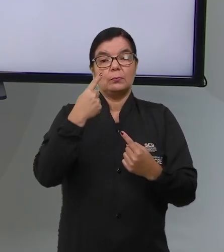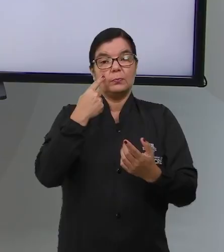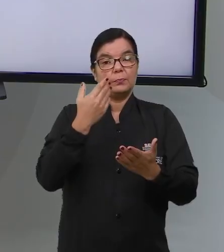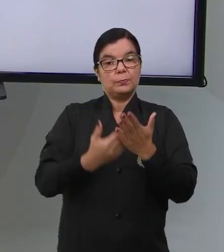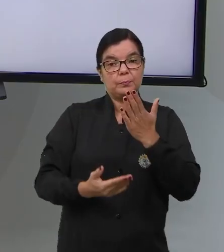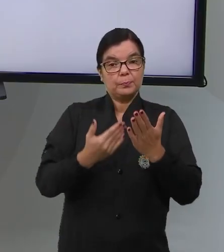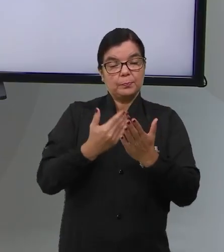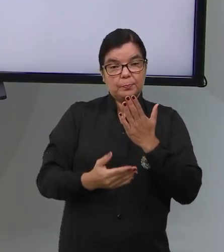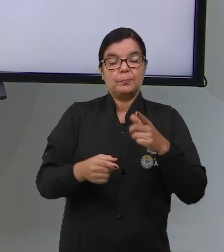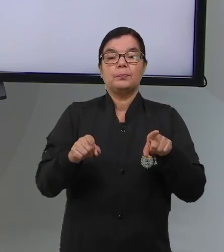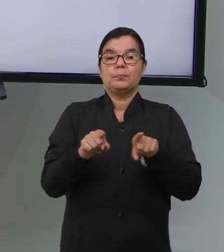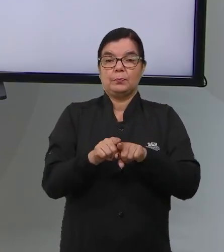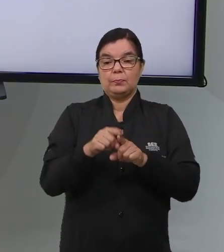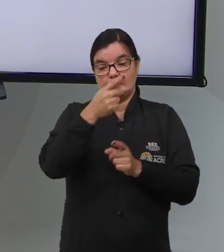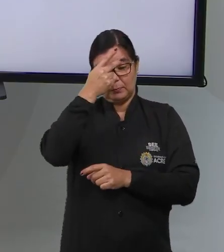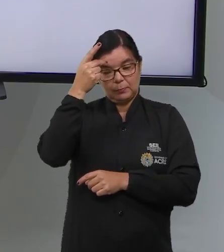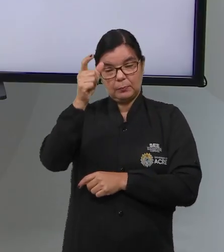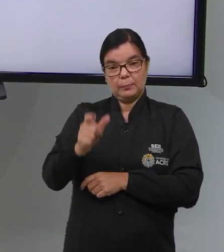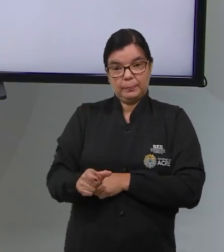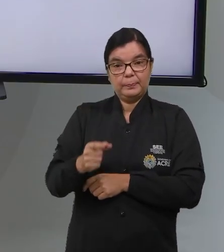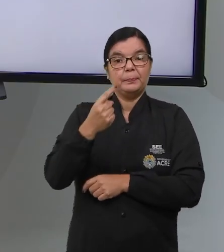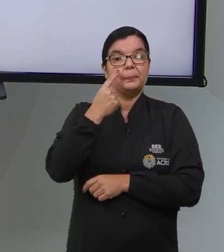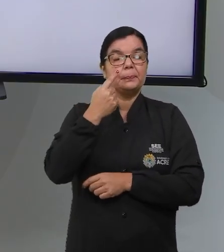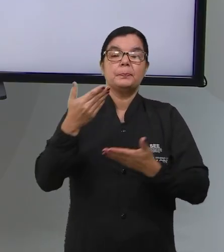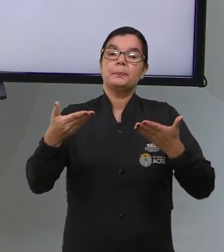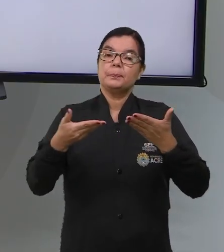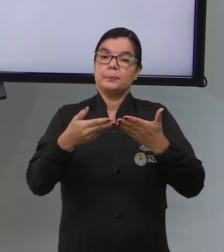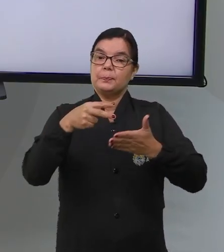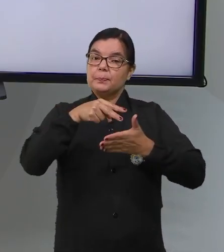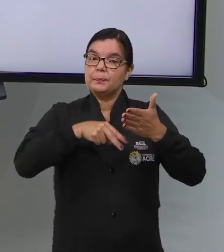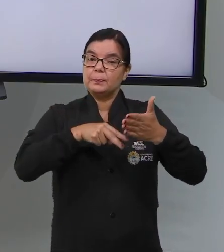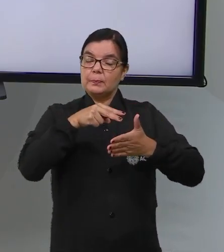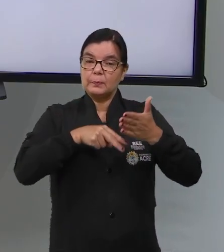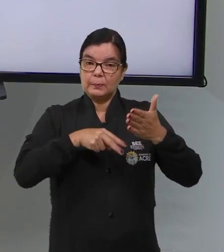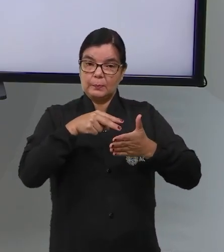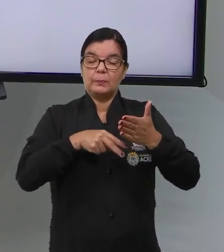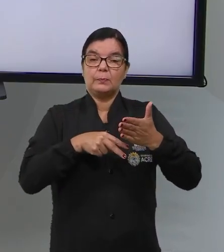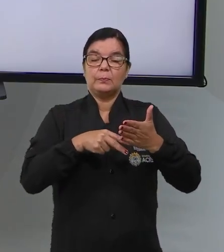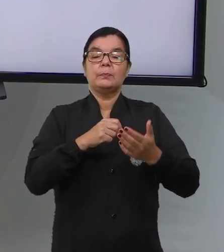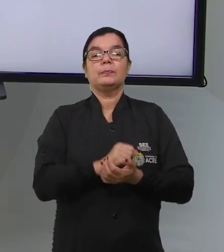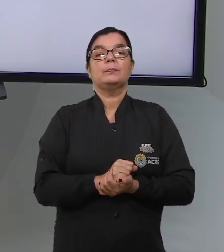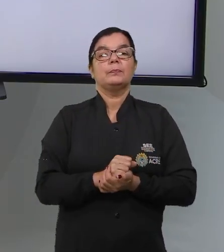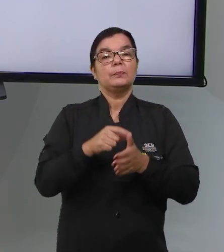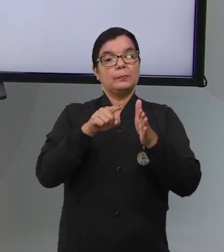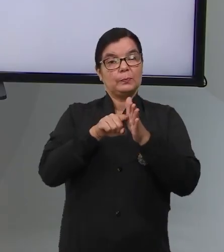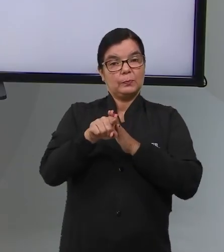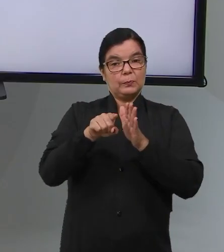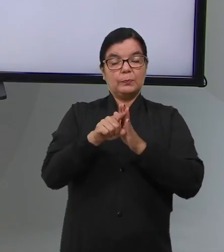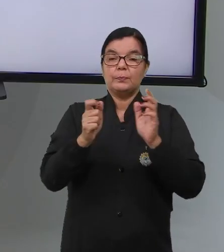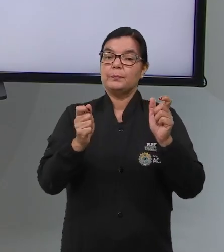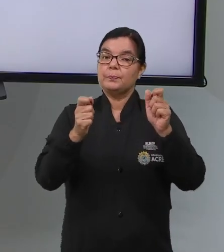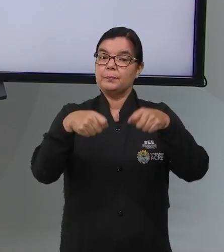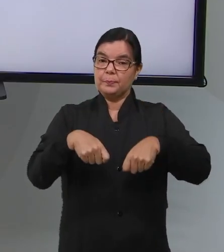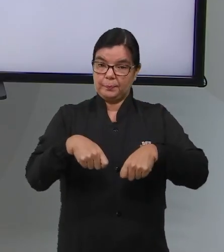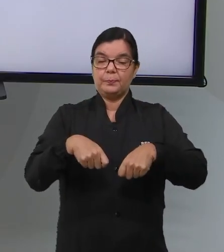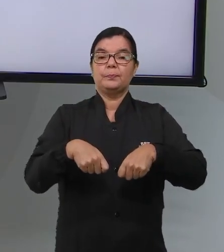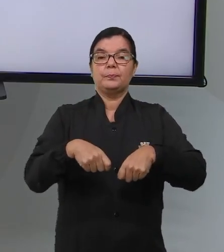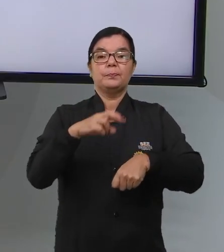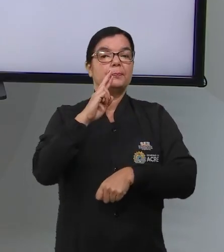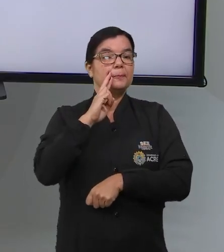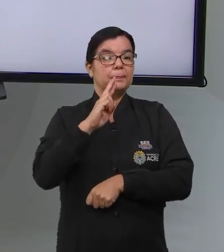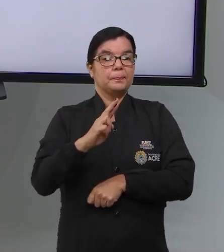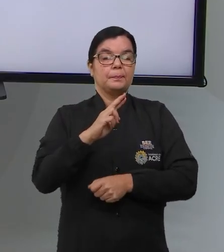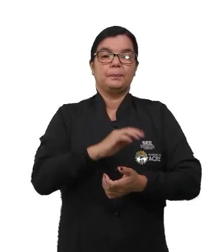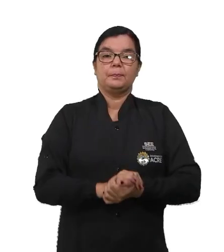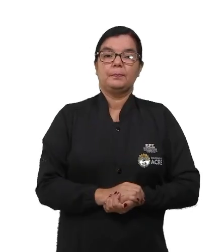da criticidade do indivíduo. Vamos agora fazer a leitura do comando da questão e das possibilidades de